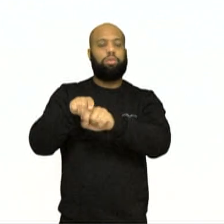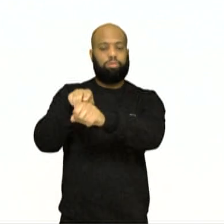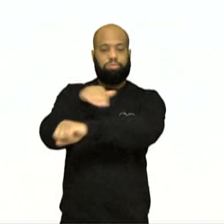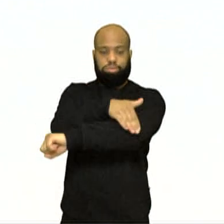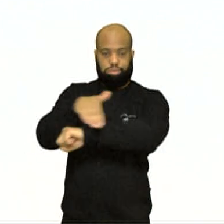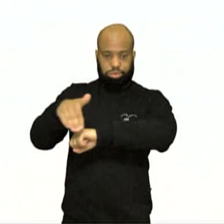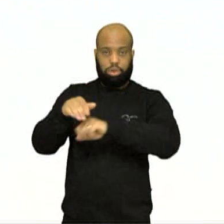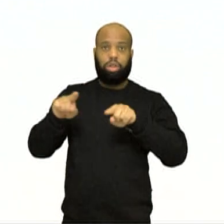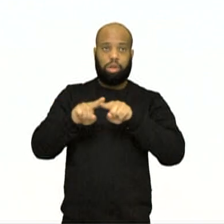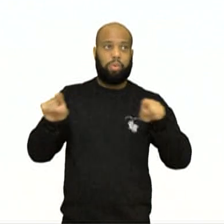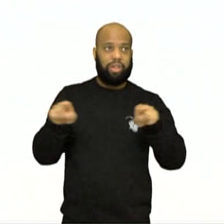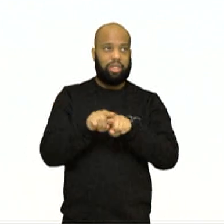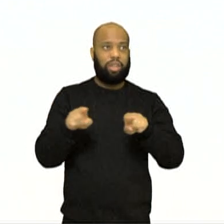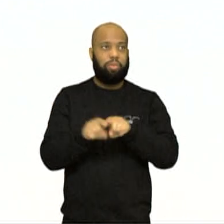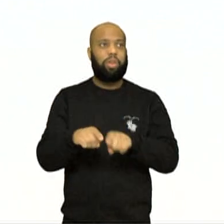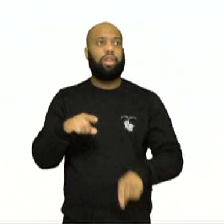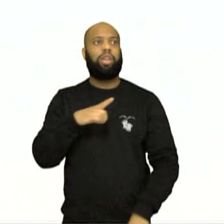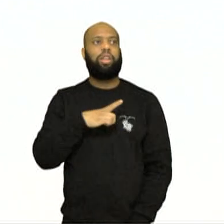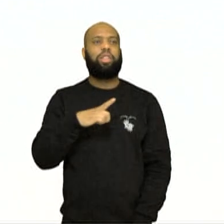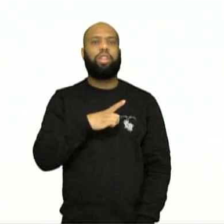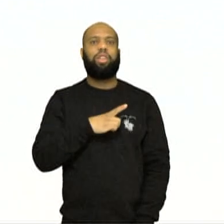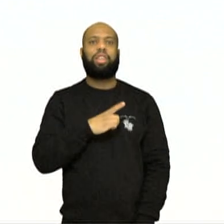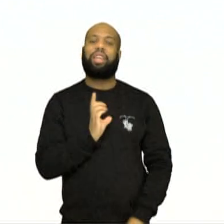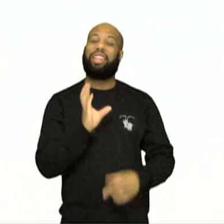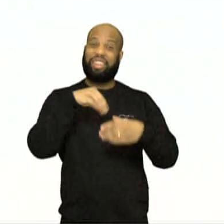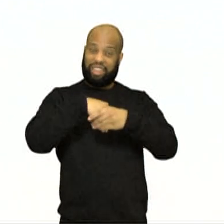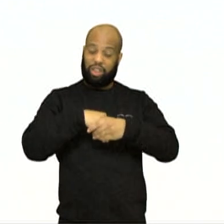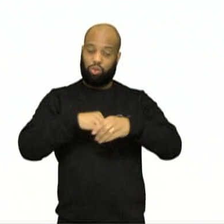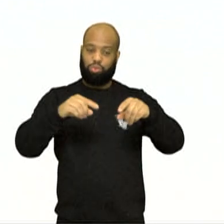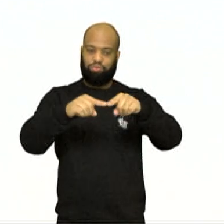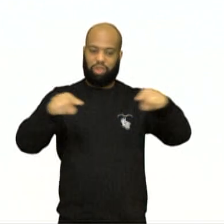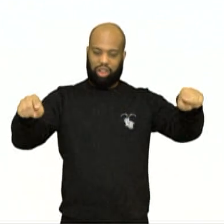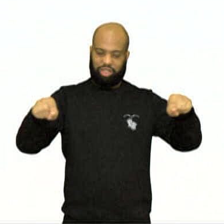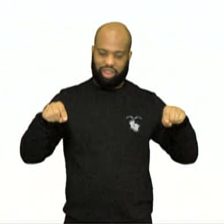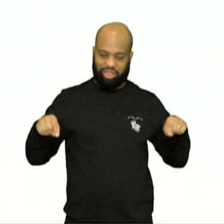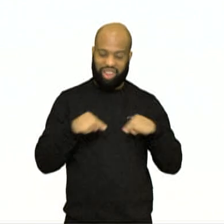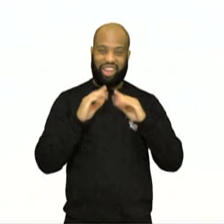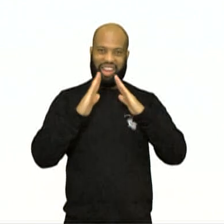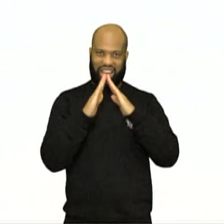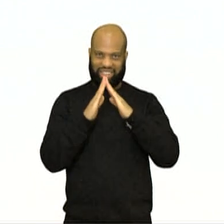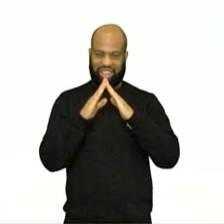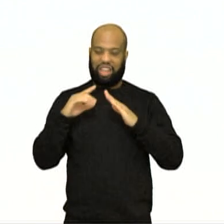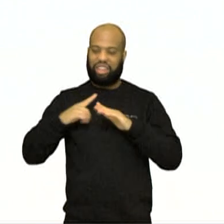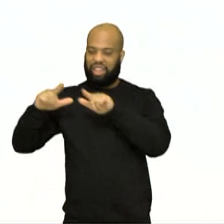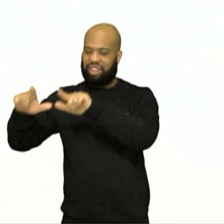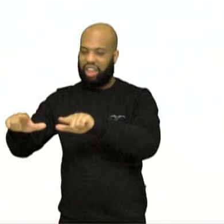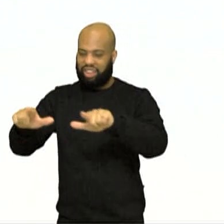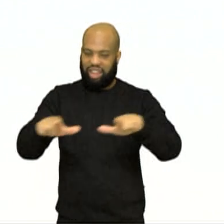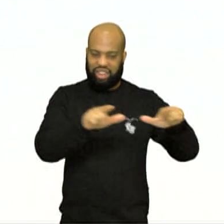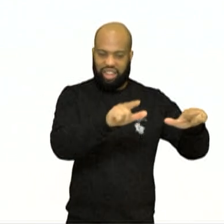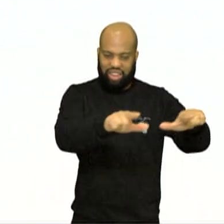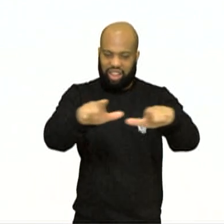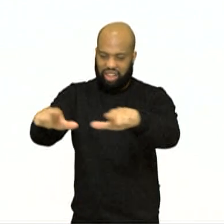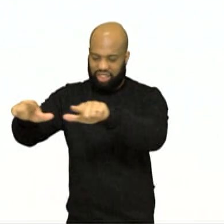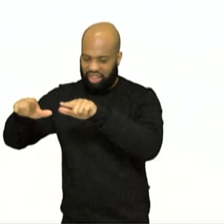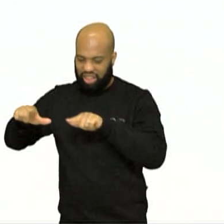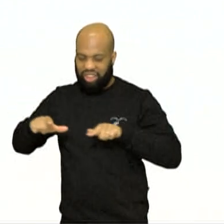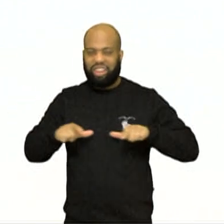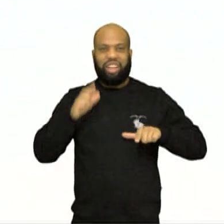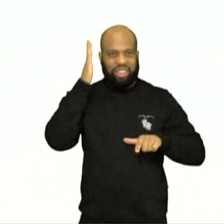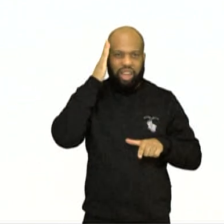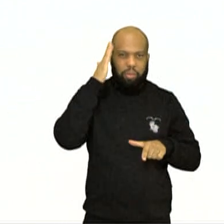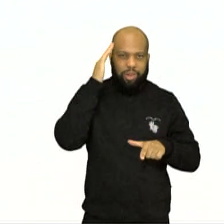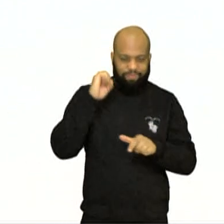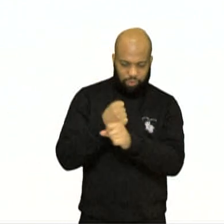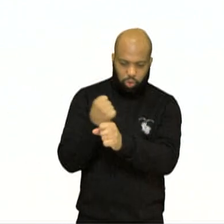as próprias lajotas dentro dos nossos quintais, que impede a penetração da água da chuva no solo. Então,